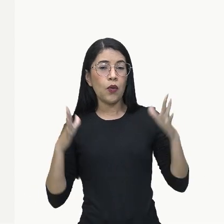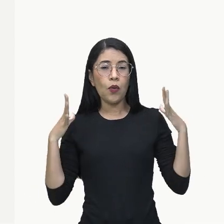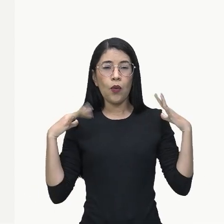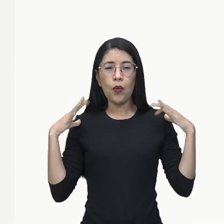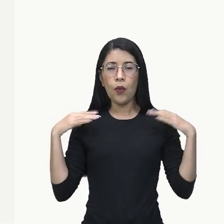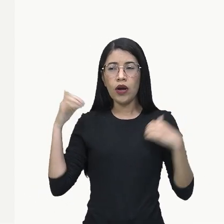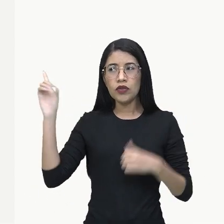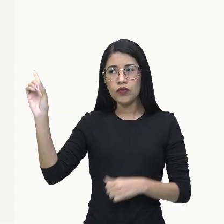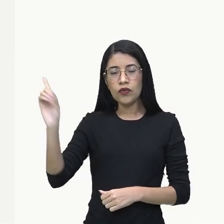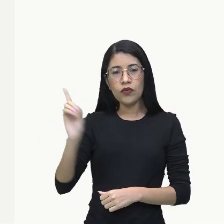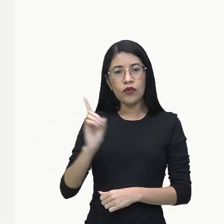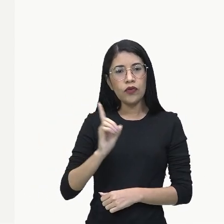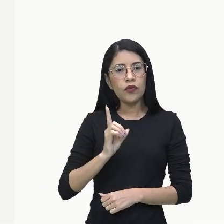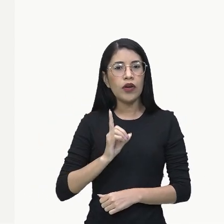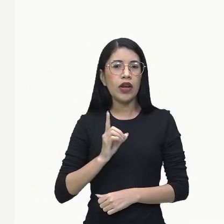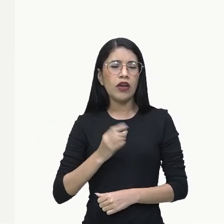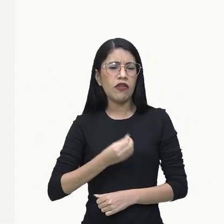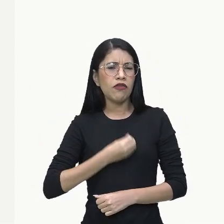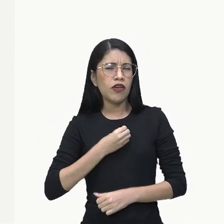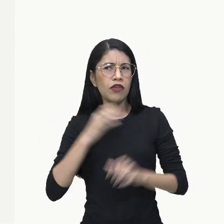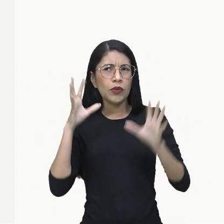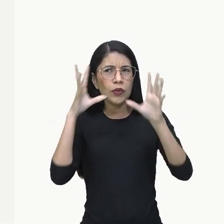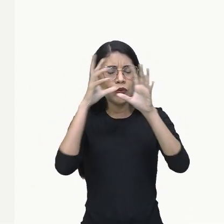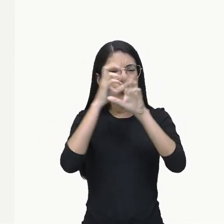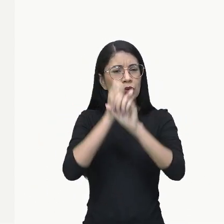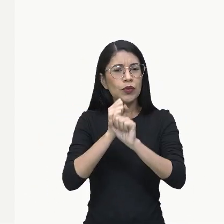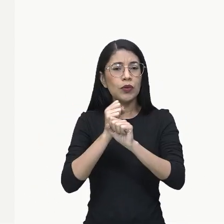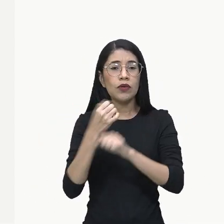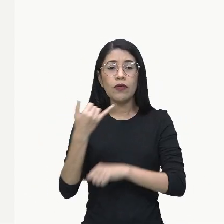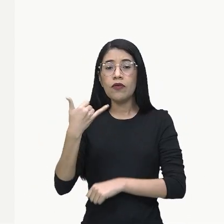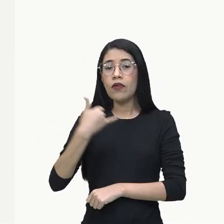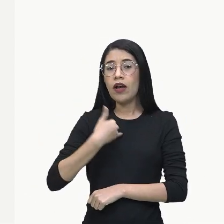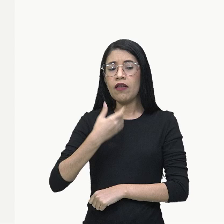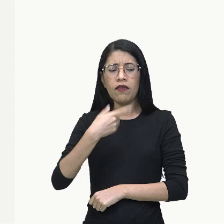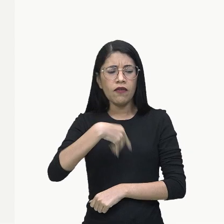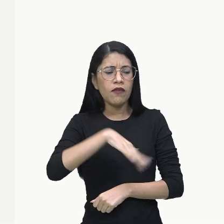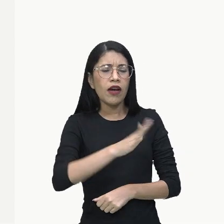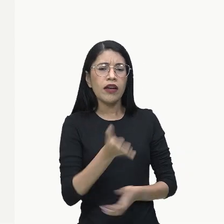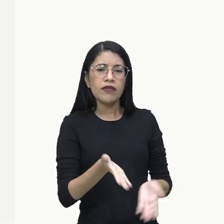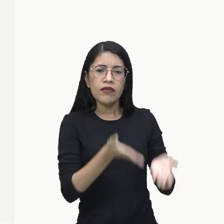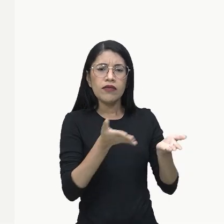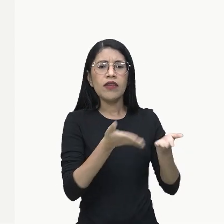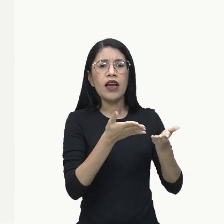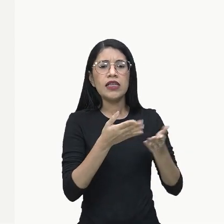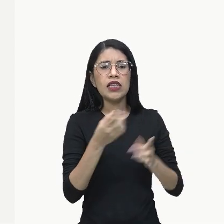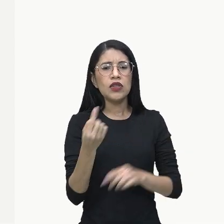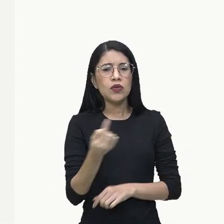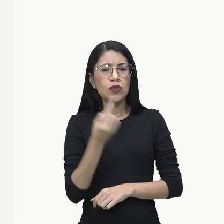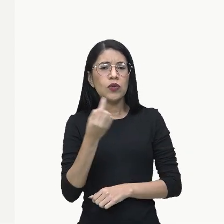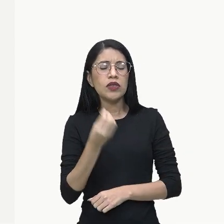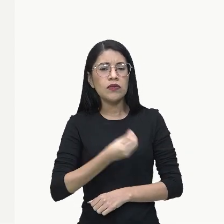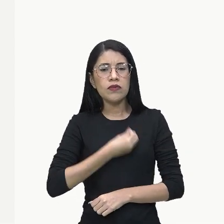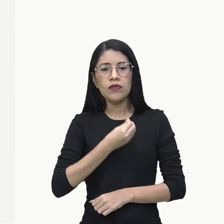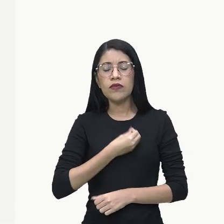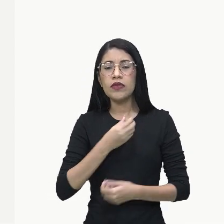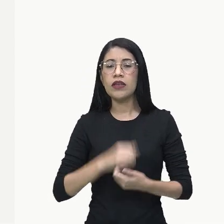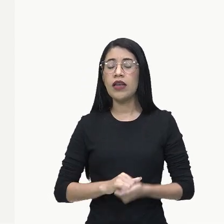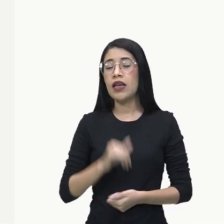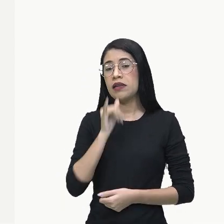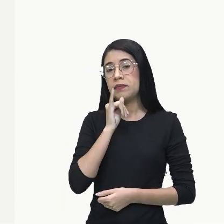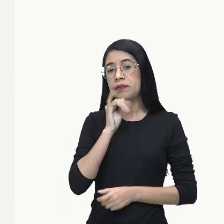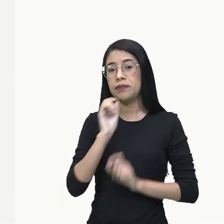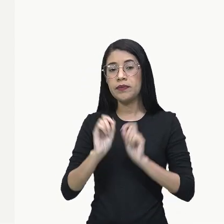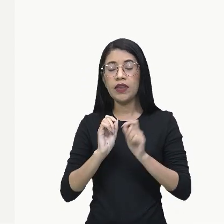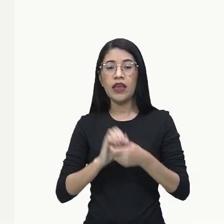torto desses que vivem na sombra disse: vai, Carlos, ser Gauche na vida. É como se fosse aí,